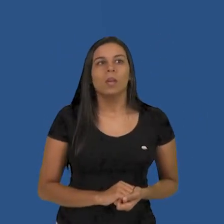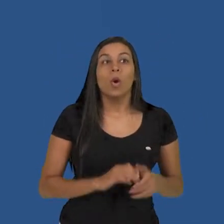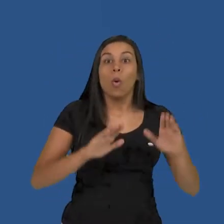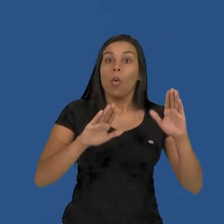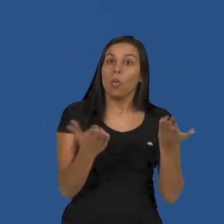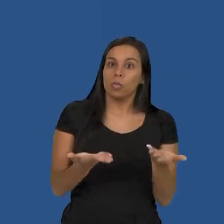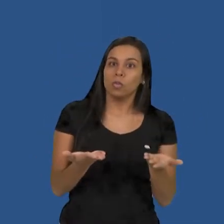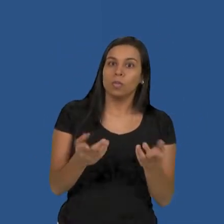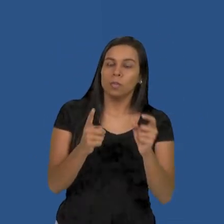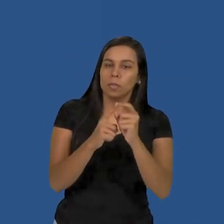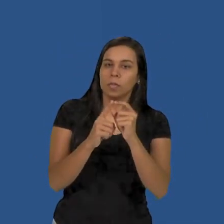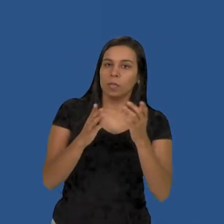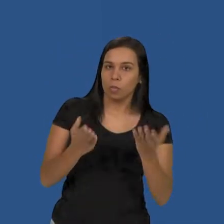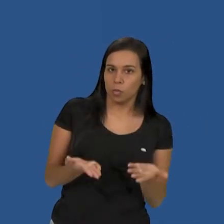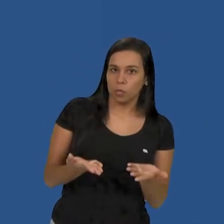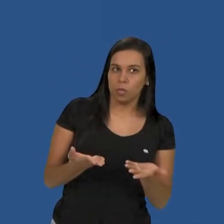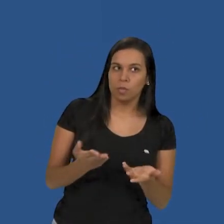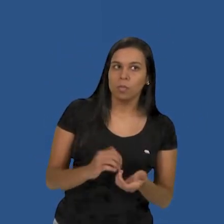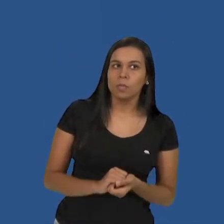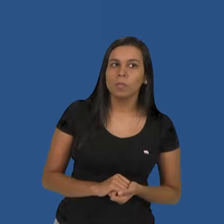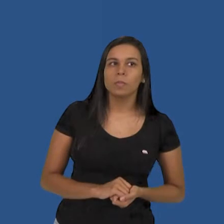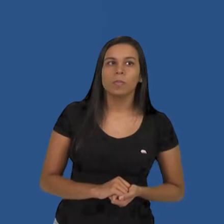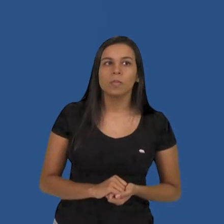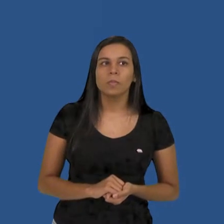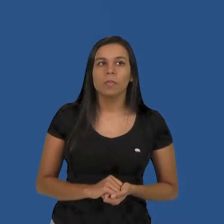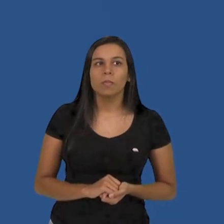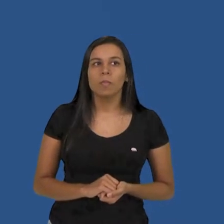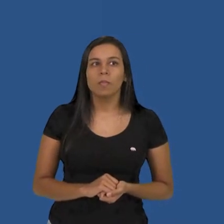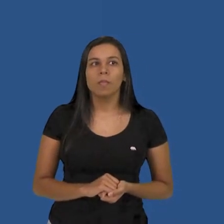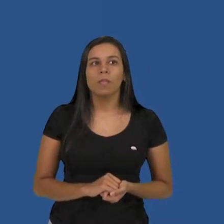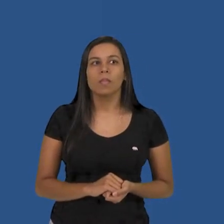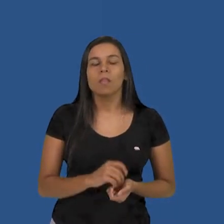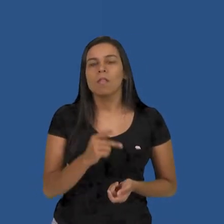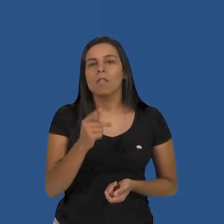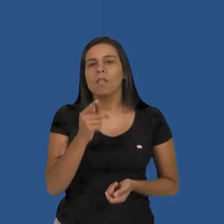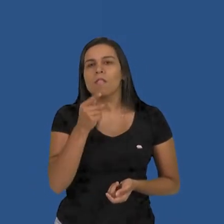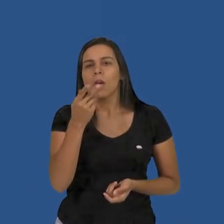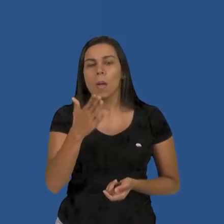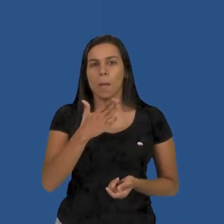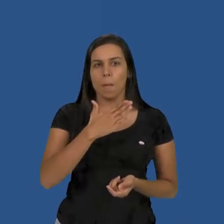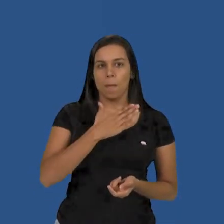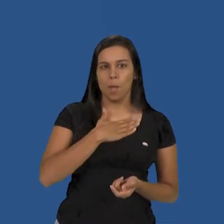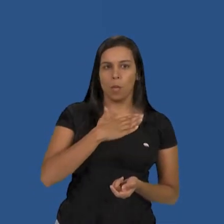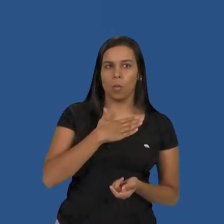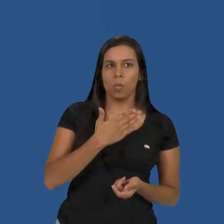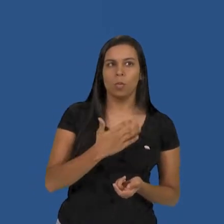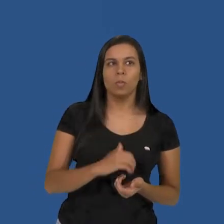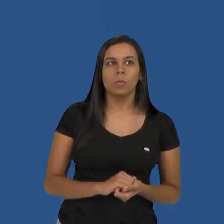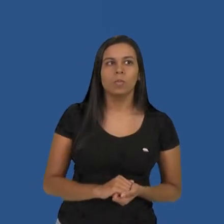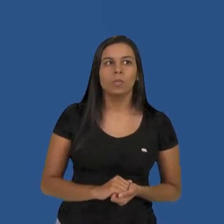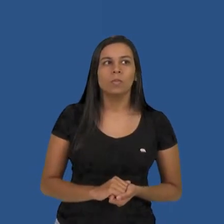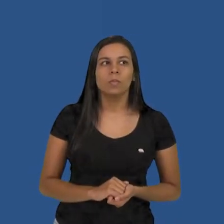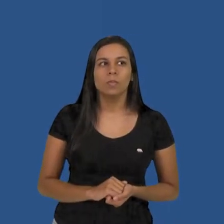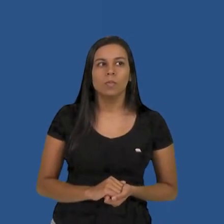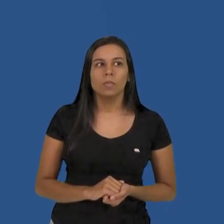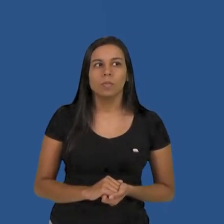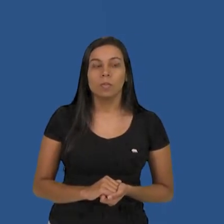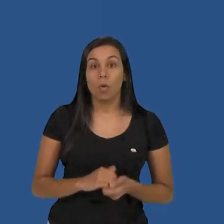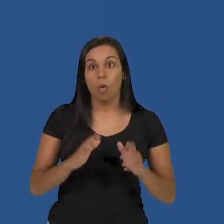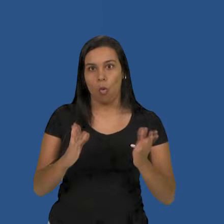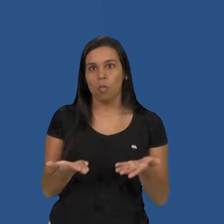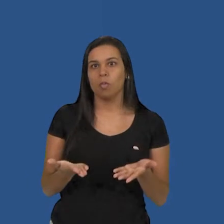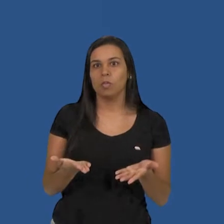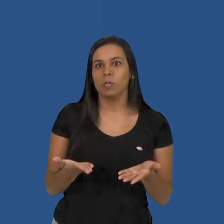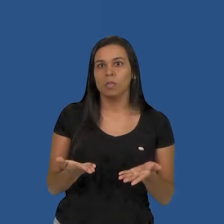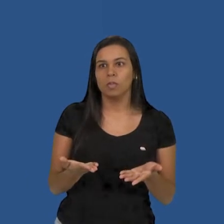Né? O que é que eu posso deduzir que report é quando ela fala, meu report? Ou seja, a professora está alertando que os trabalhos,